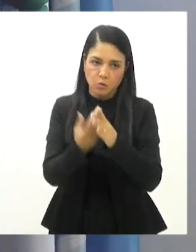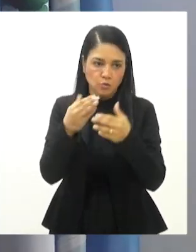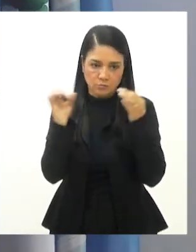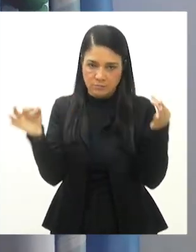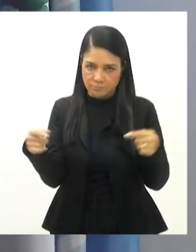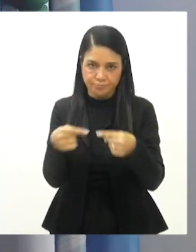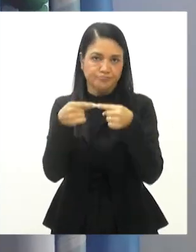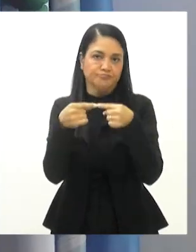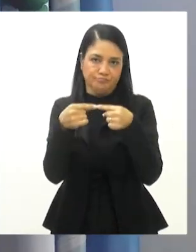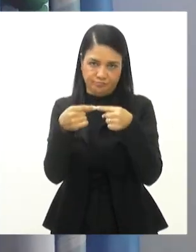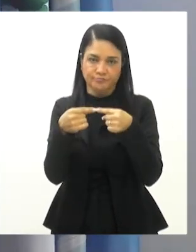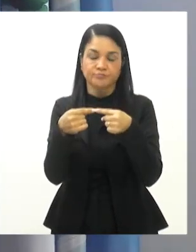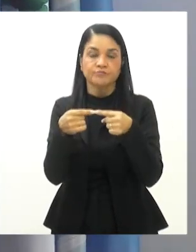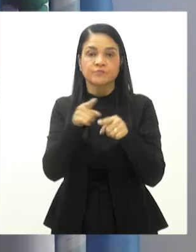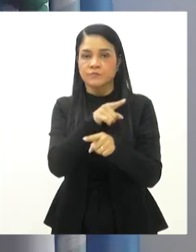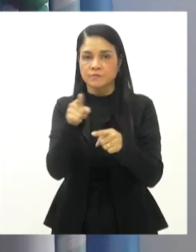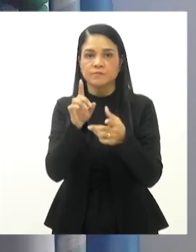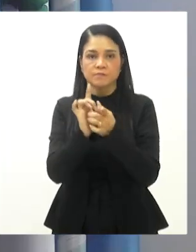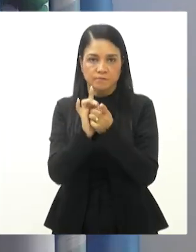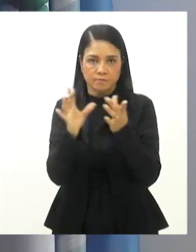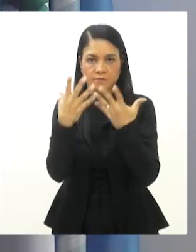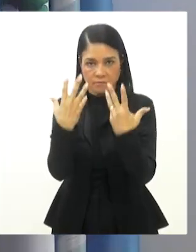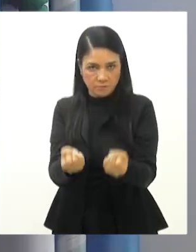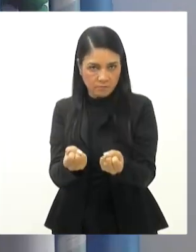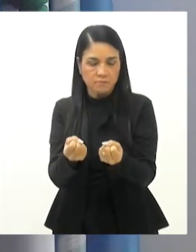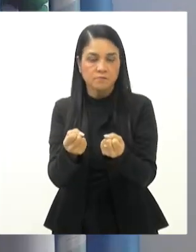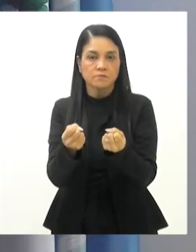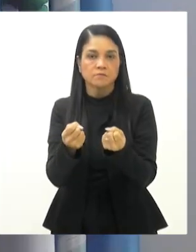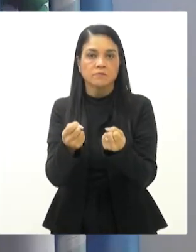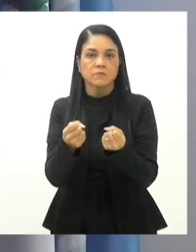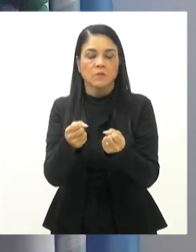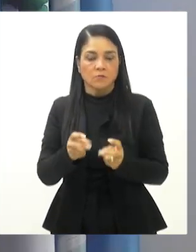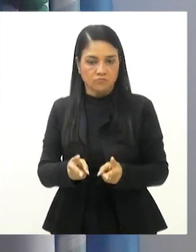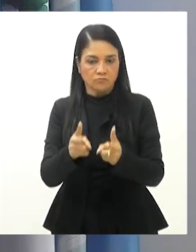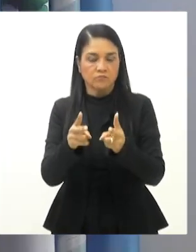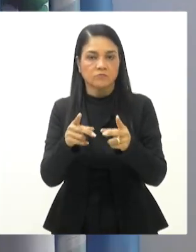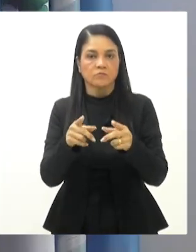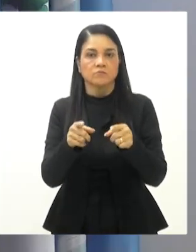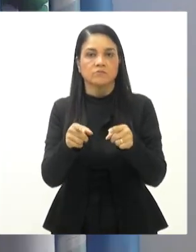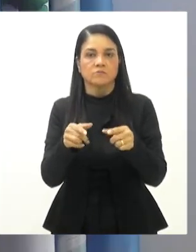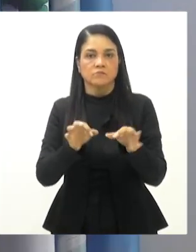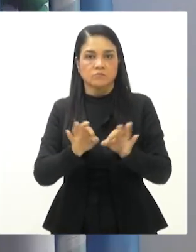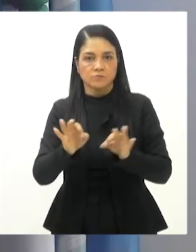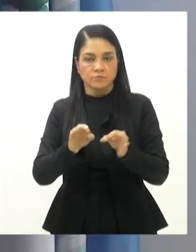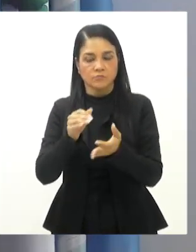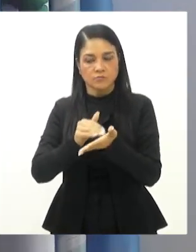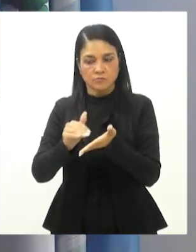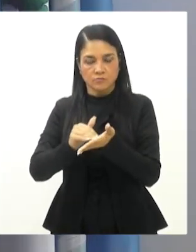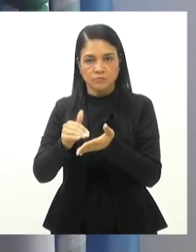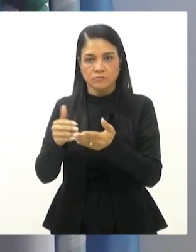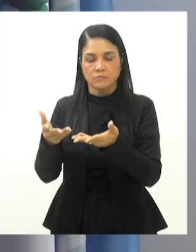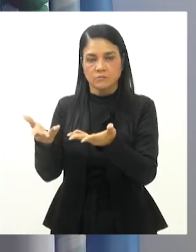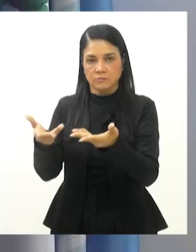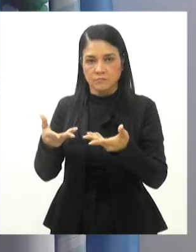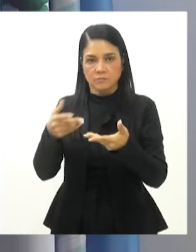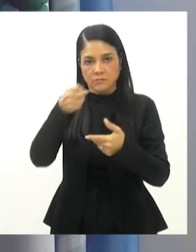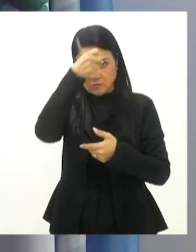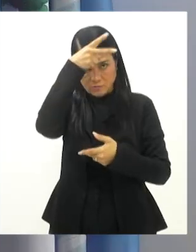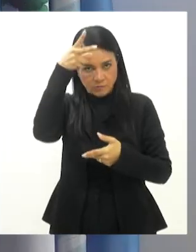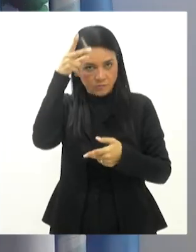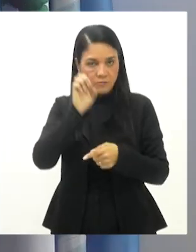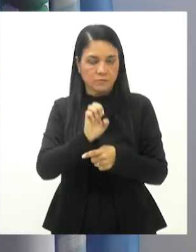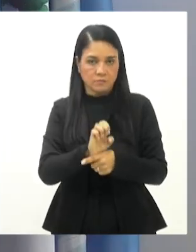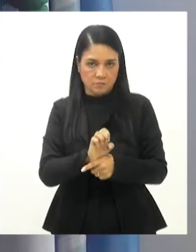Vossas Excelências autorizarem, que a gente possa se ater ao plano e chamar as secretarias, tanto municipais quanto